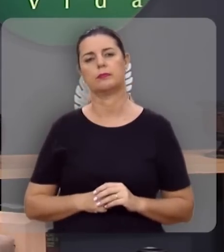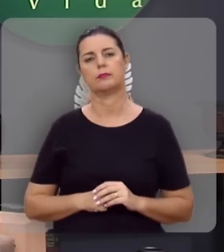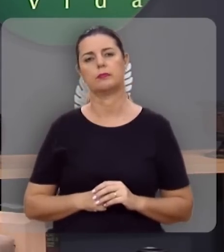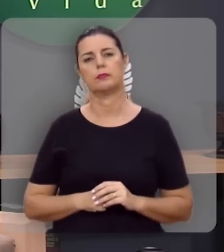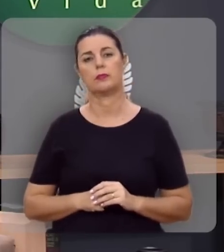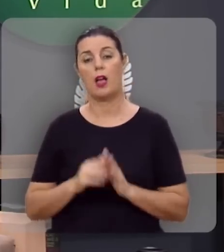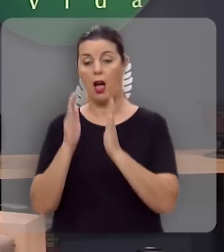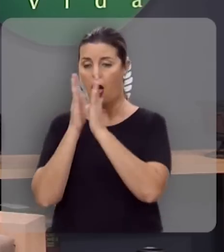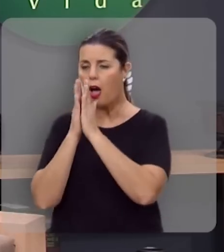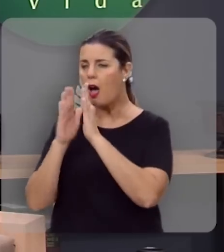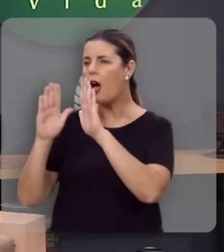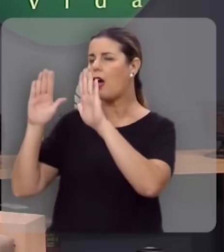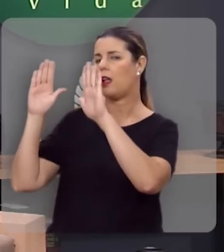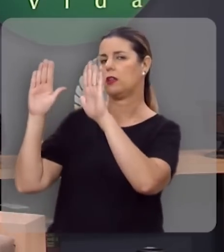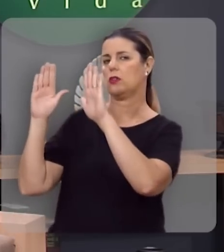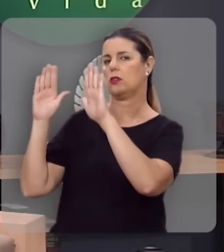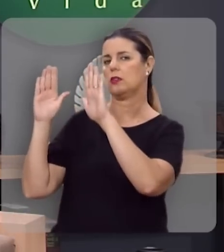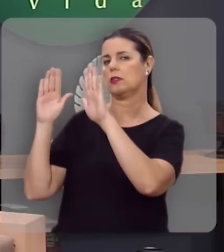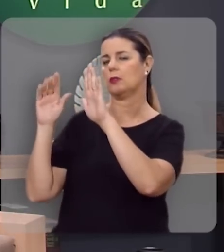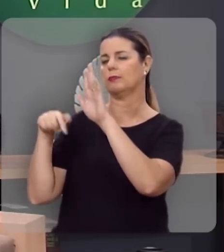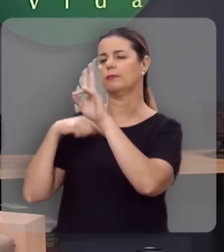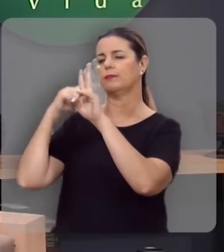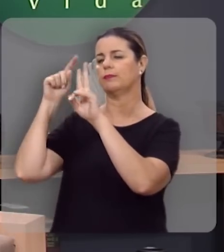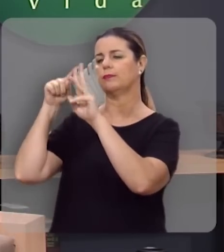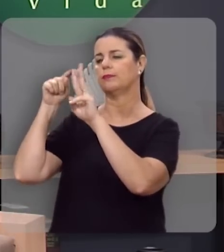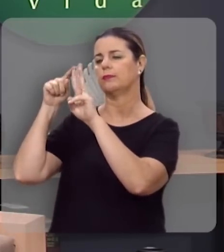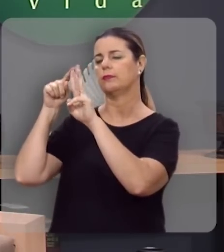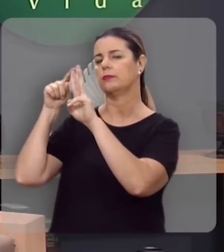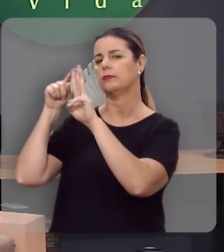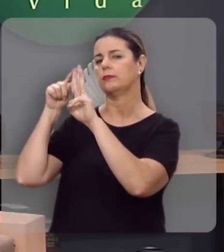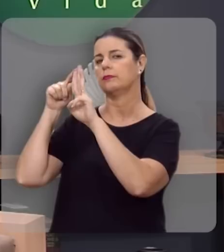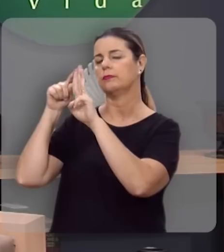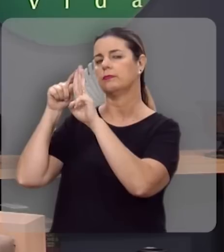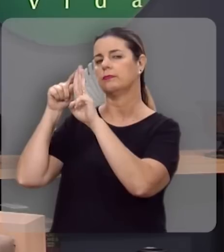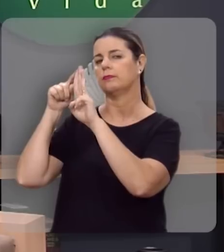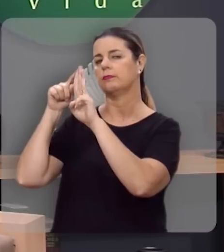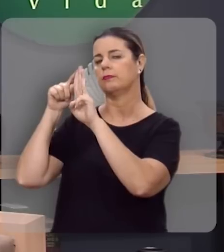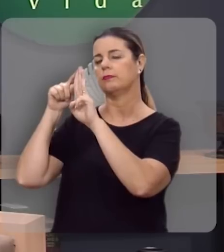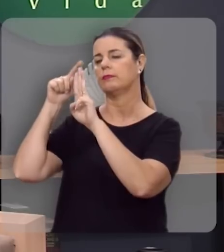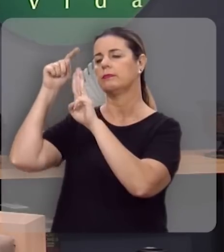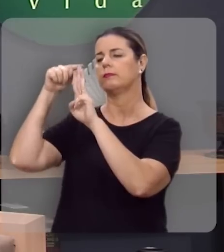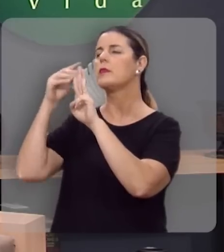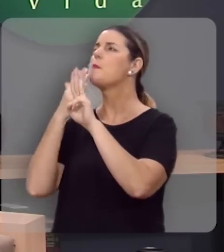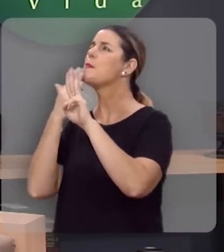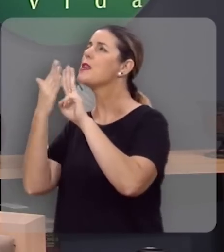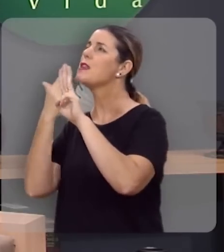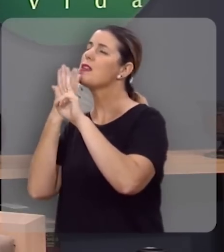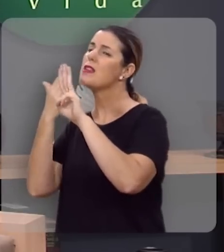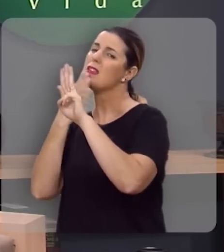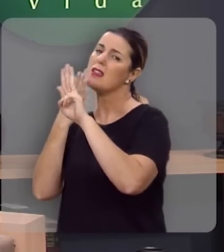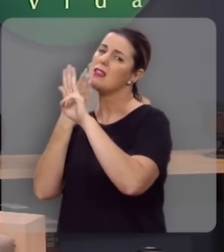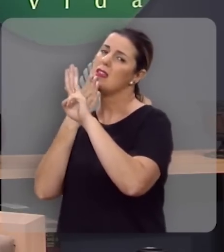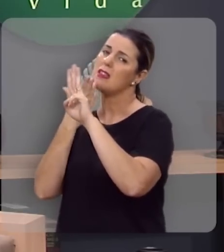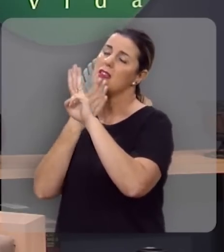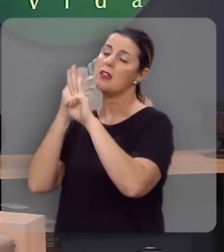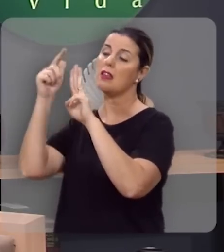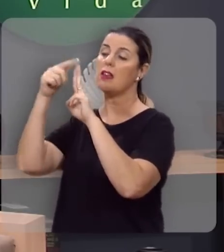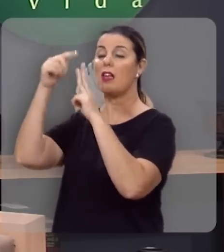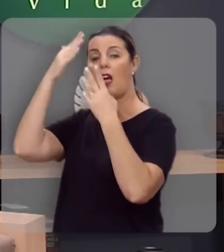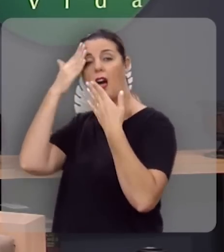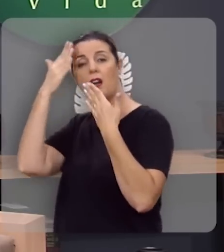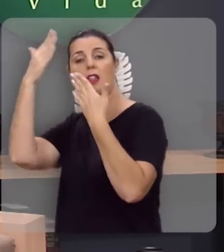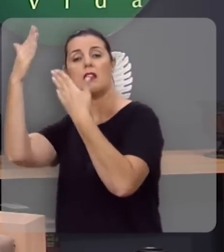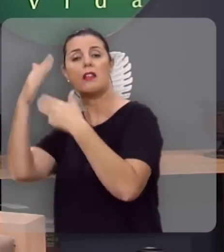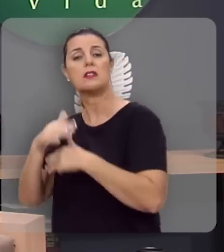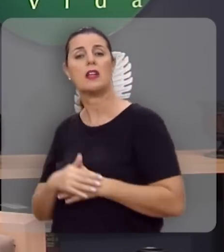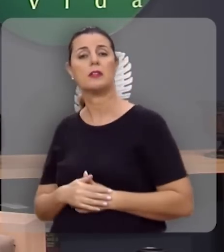É a adoração, que é a mesma palavra para oração, é uma palavra genérica. A petição e as